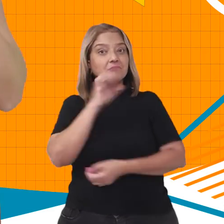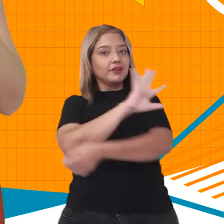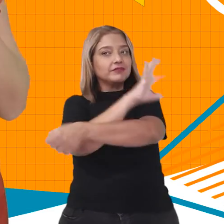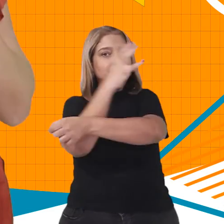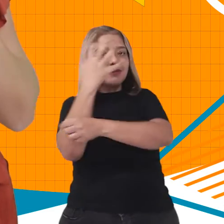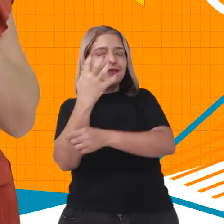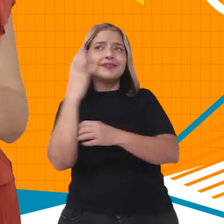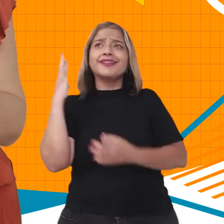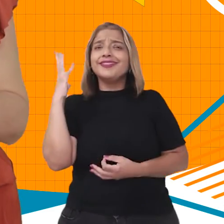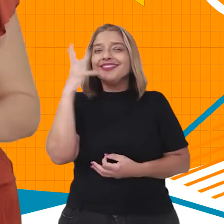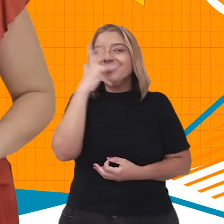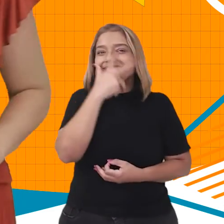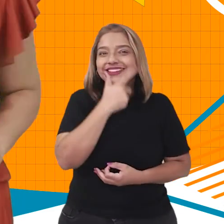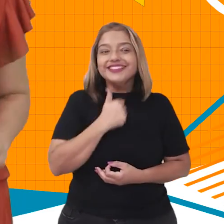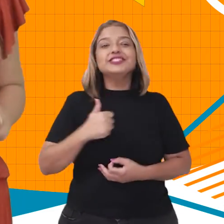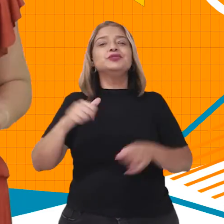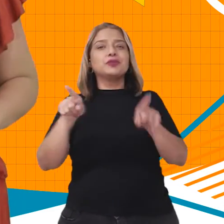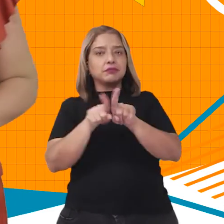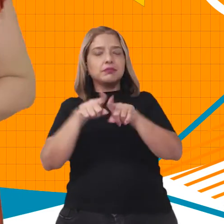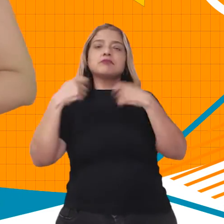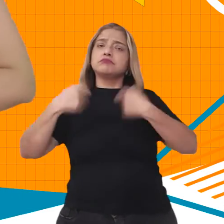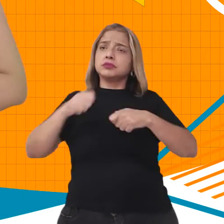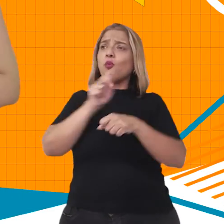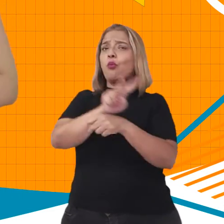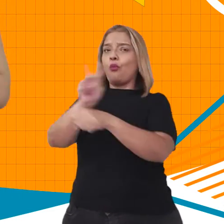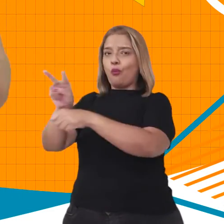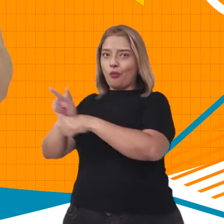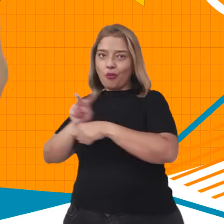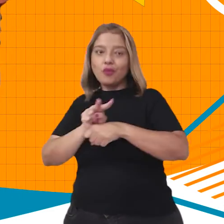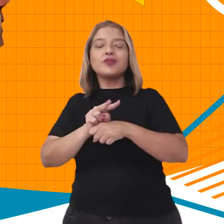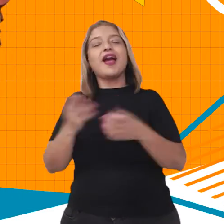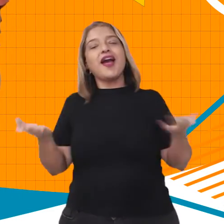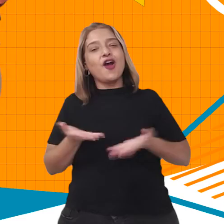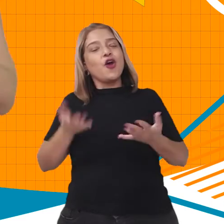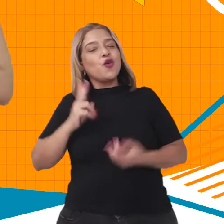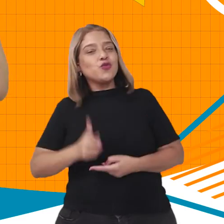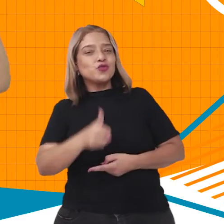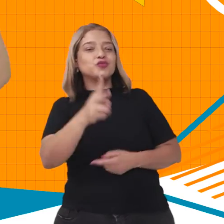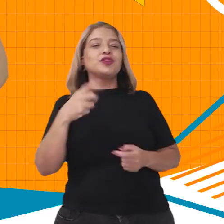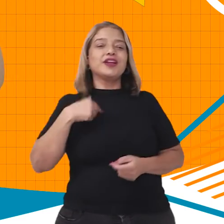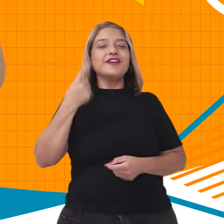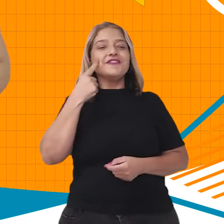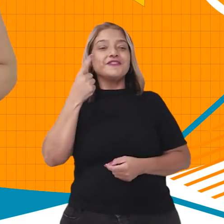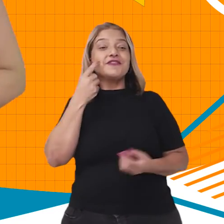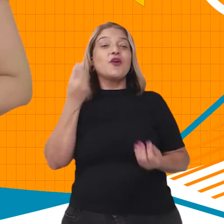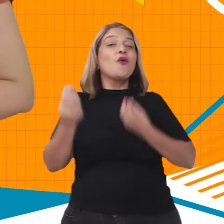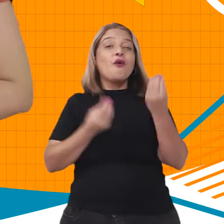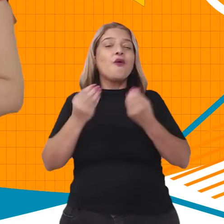O cerrado é lindo e tem que ser preservado. Vou continuar aqui